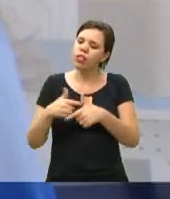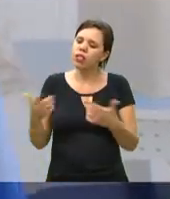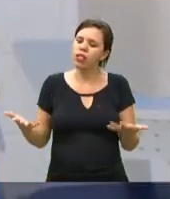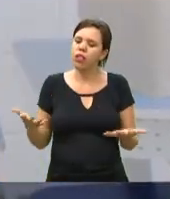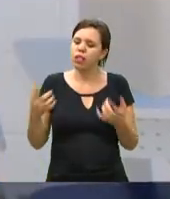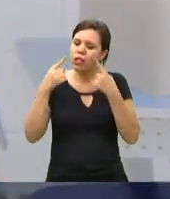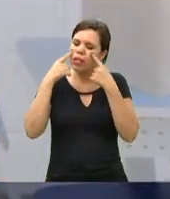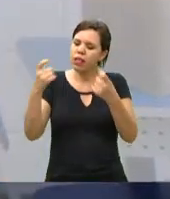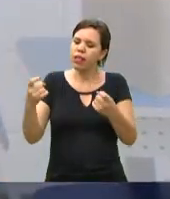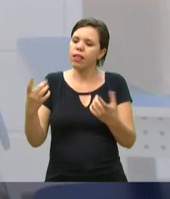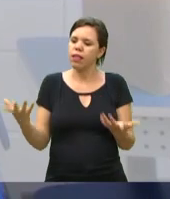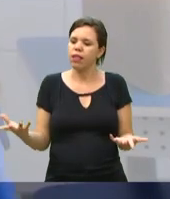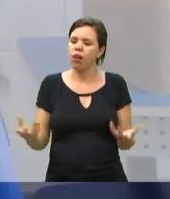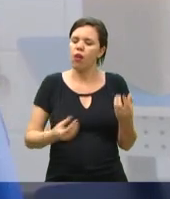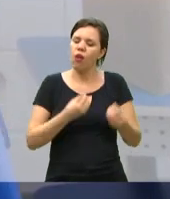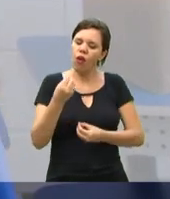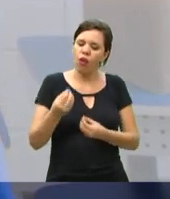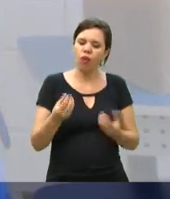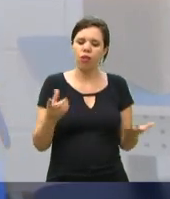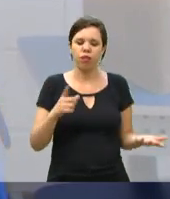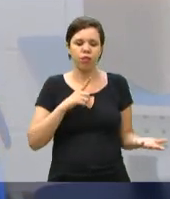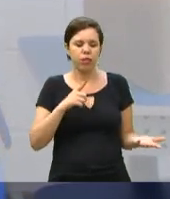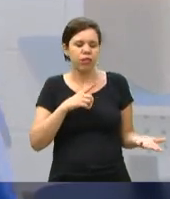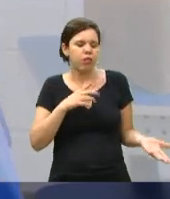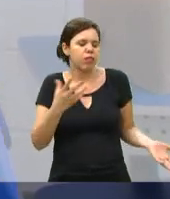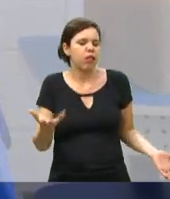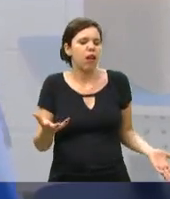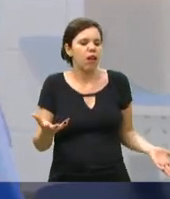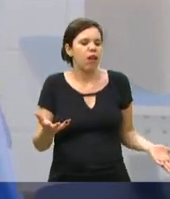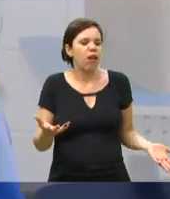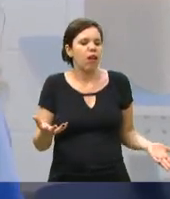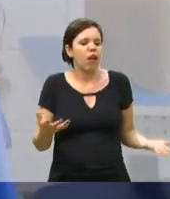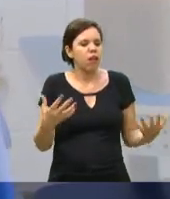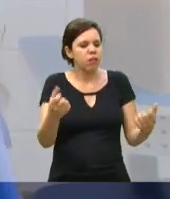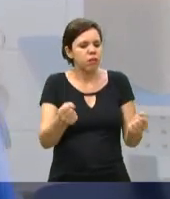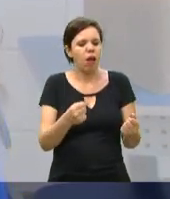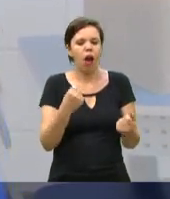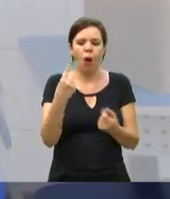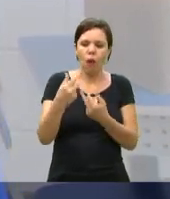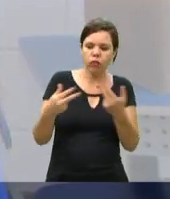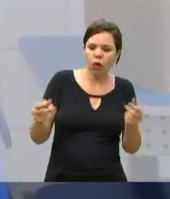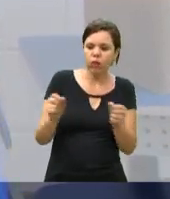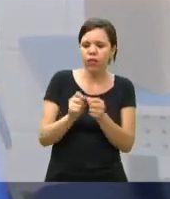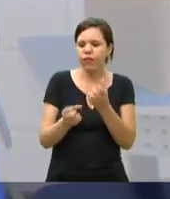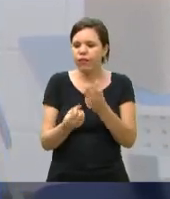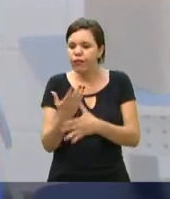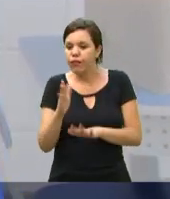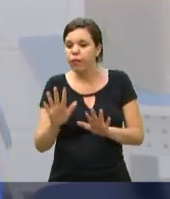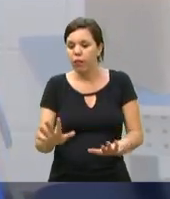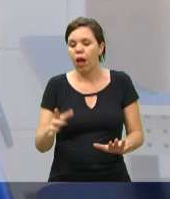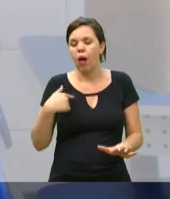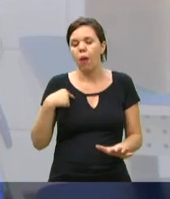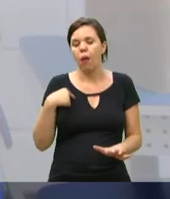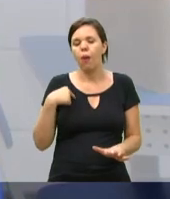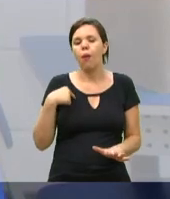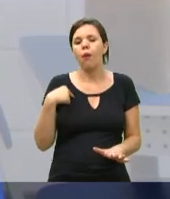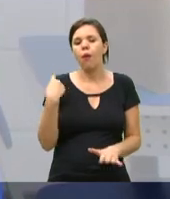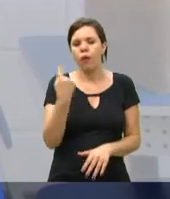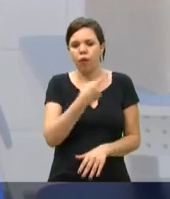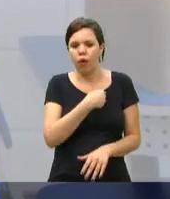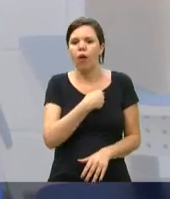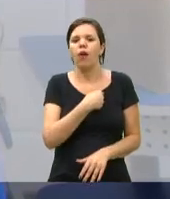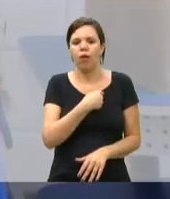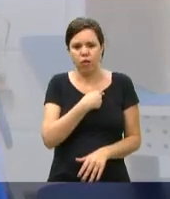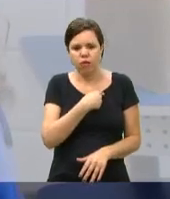seus interesses, como ele se posiciona diante de determinadas situações. E com isso, nós